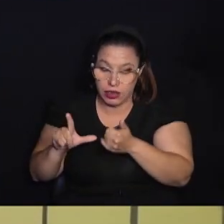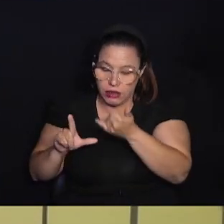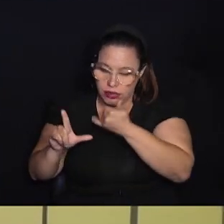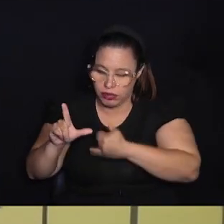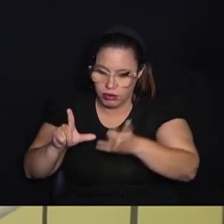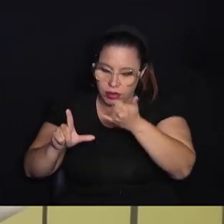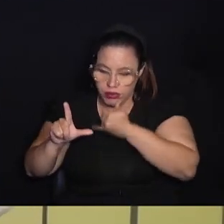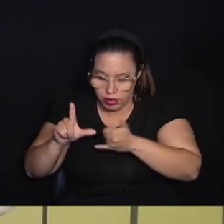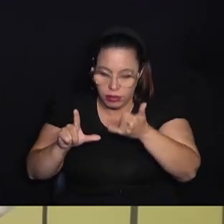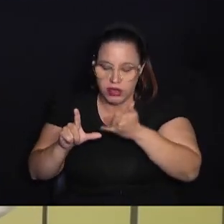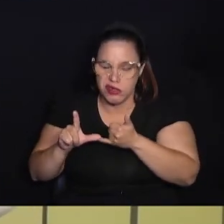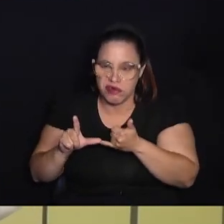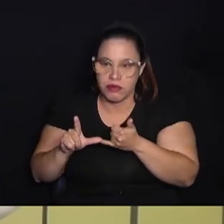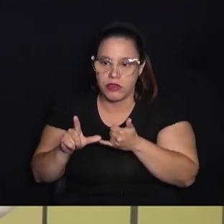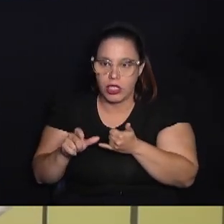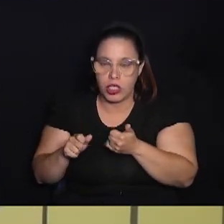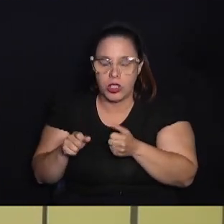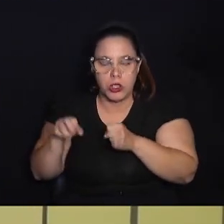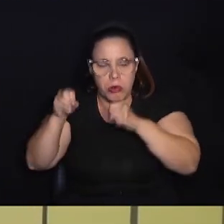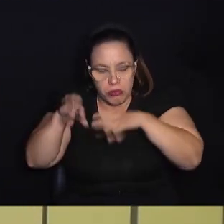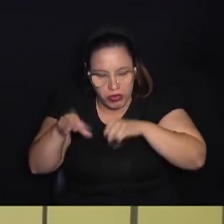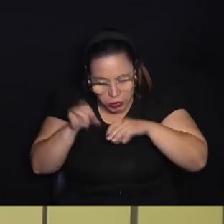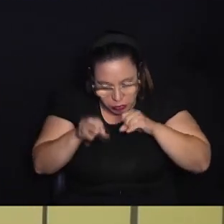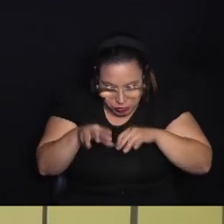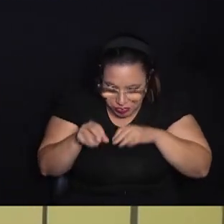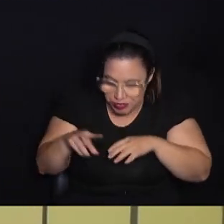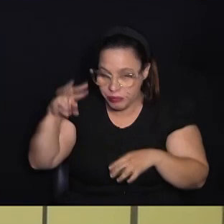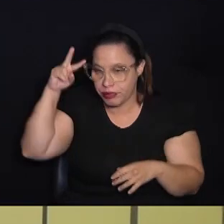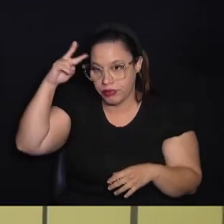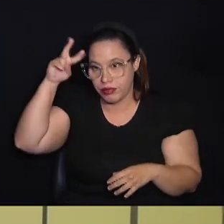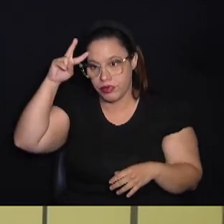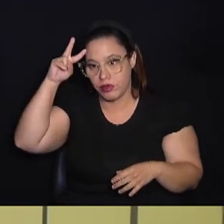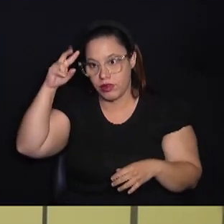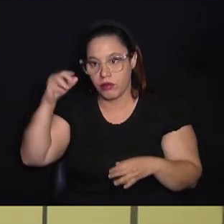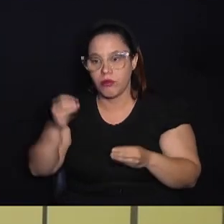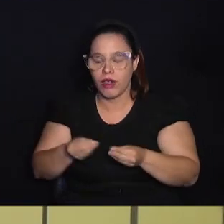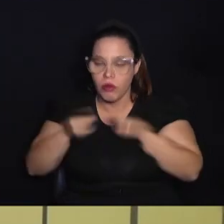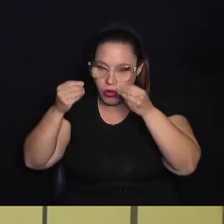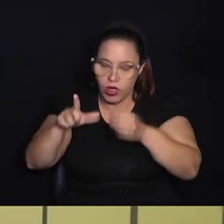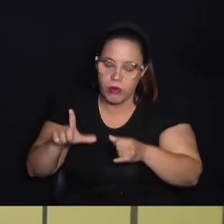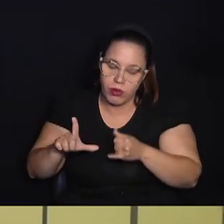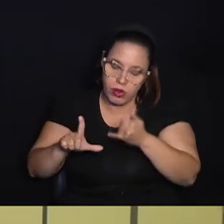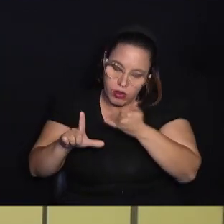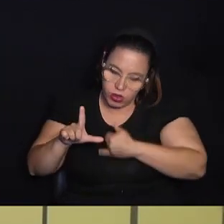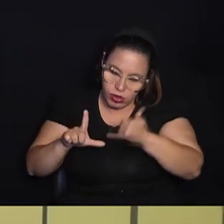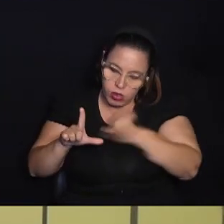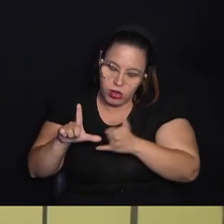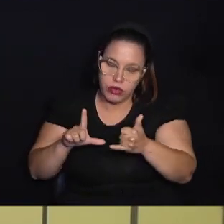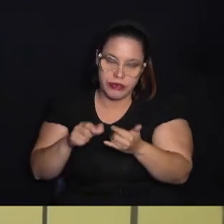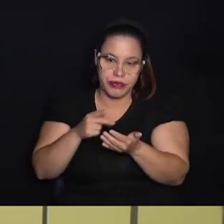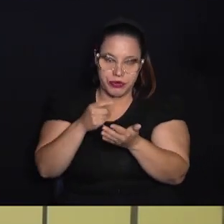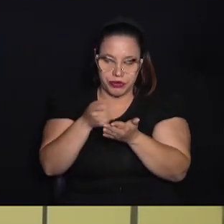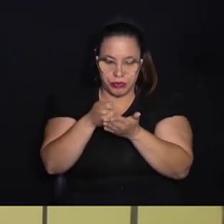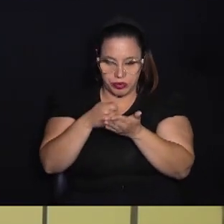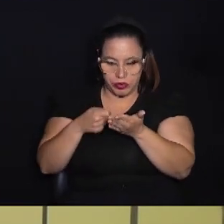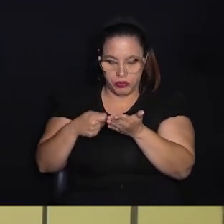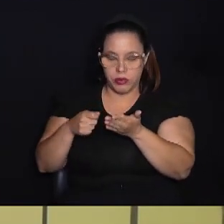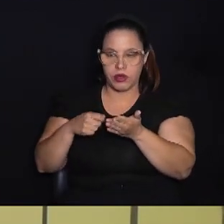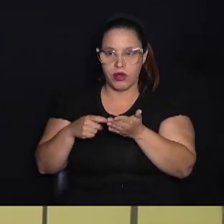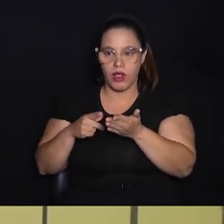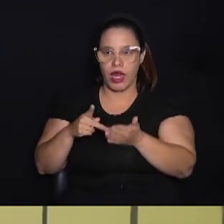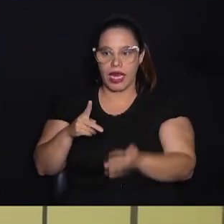acadêmica que a gente estava acostumado dentro da Universidade mas sim de uma forma lúdica E aí escrevemos um projeto para o Centro Paula